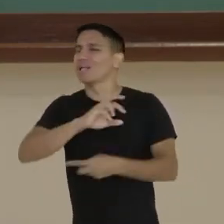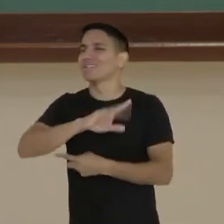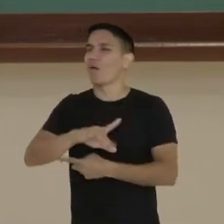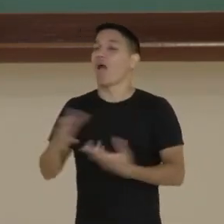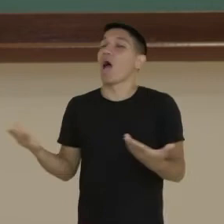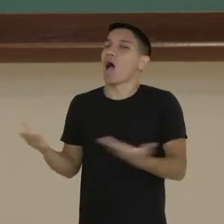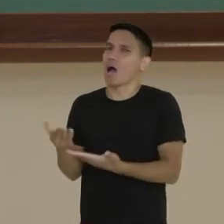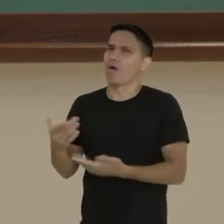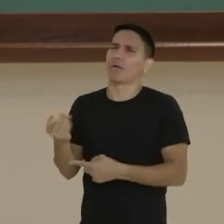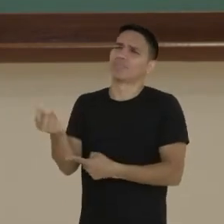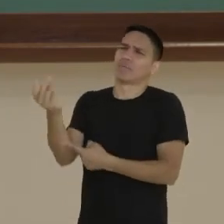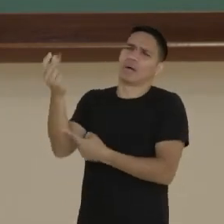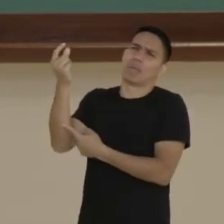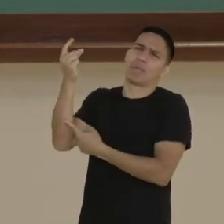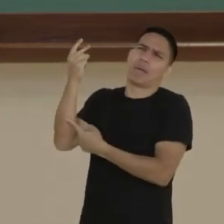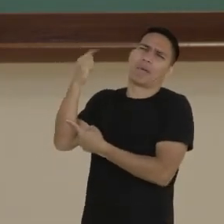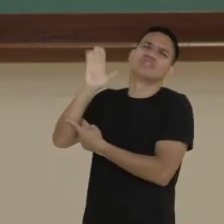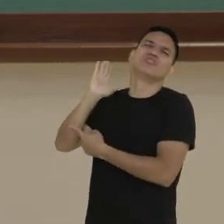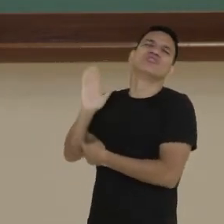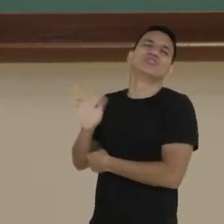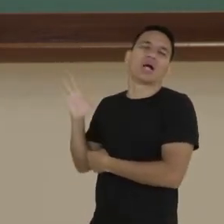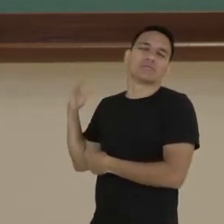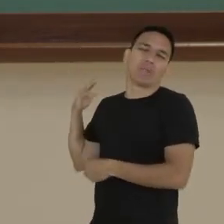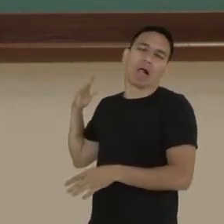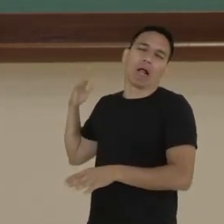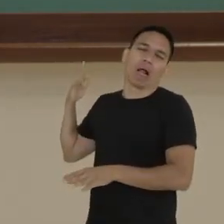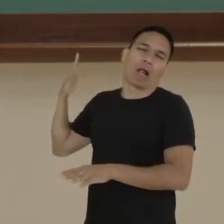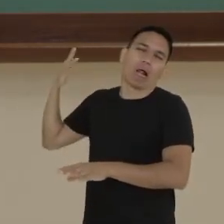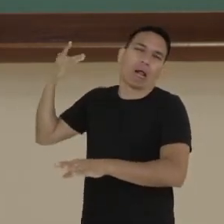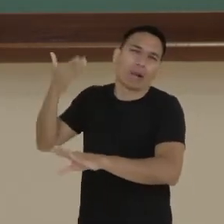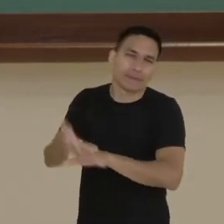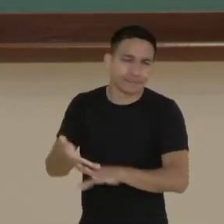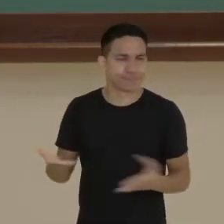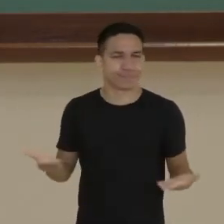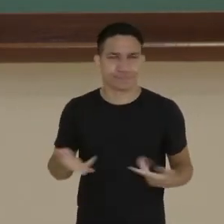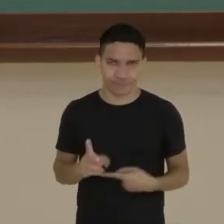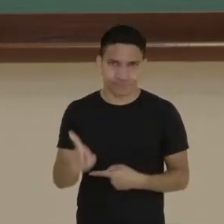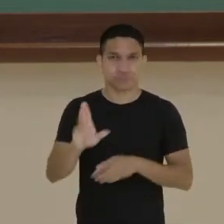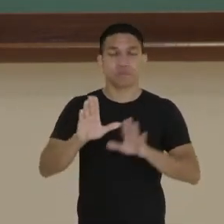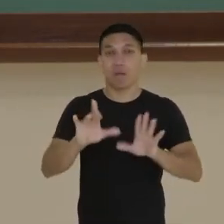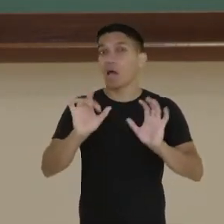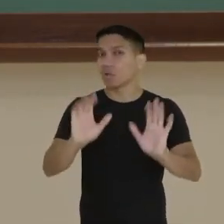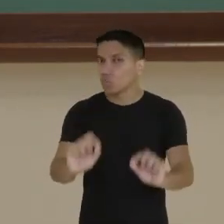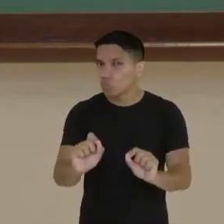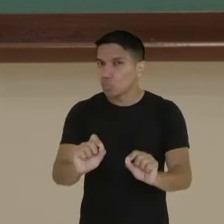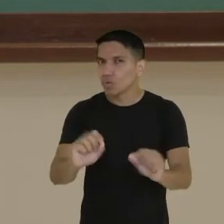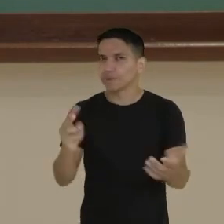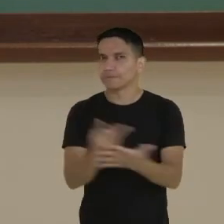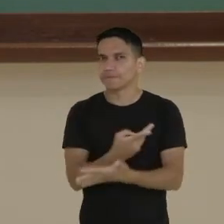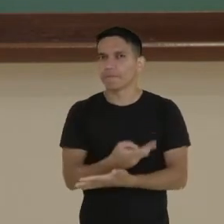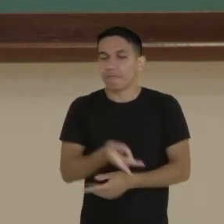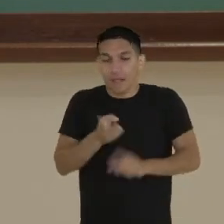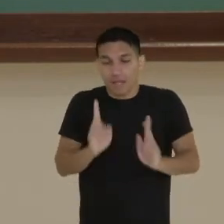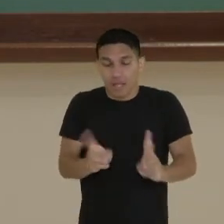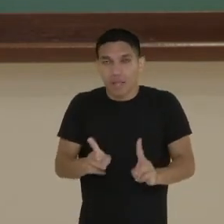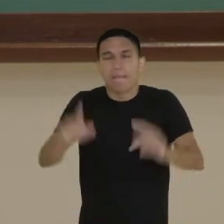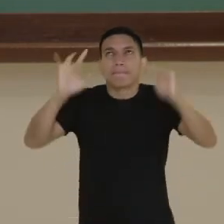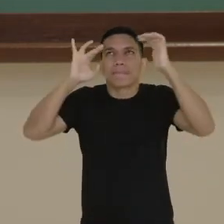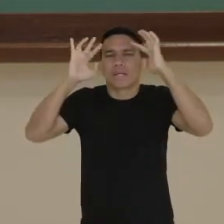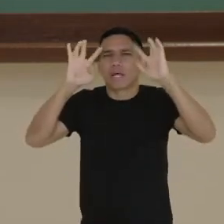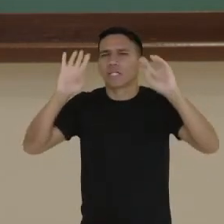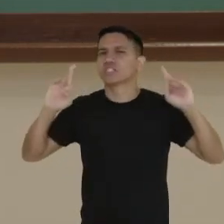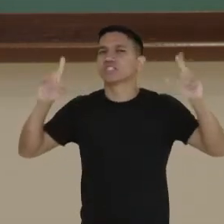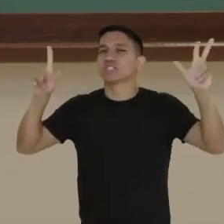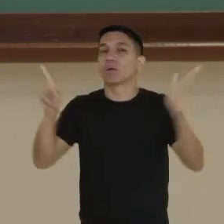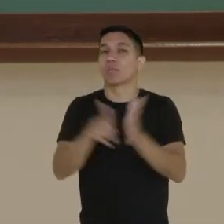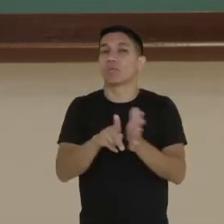já é algo que está algum tempo rolando, certo? Mas, da mesma forma como se pensou diferente na época da